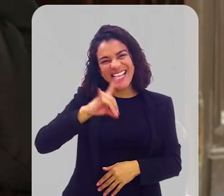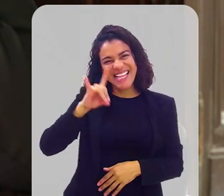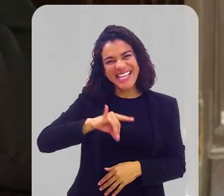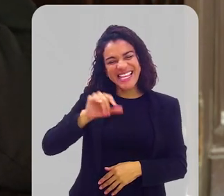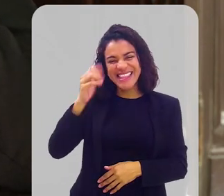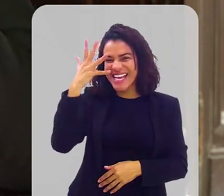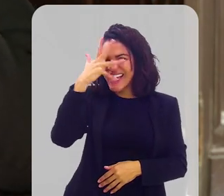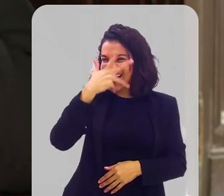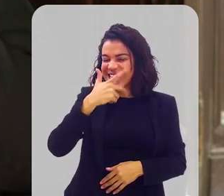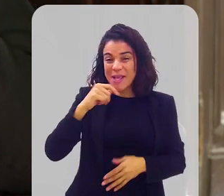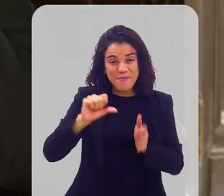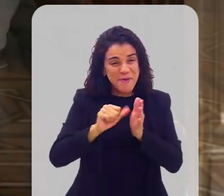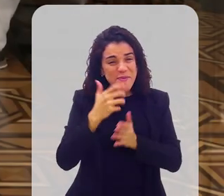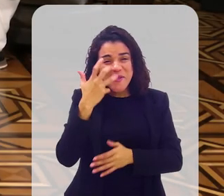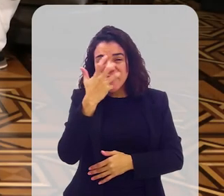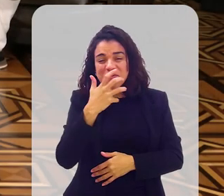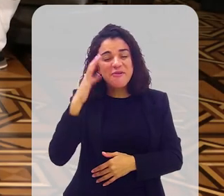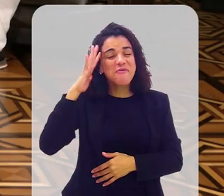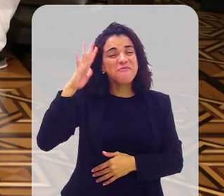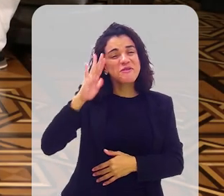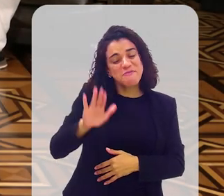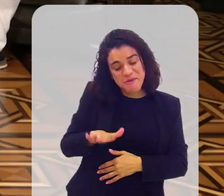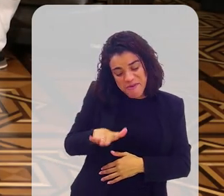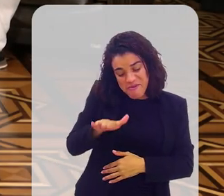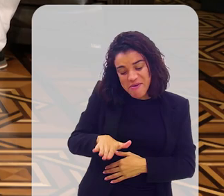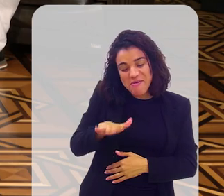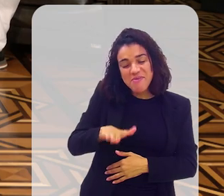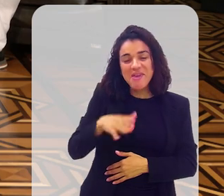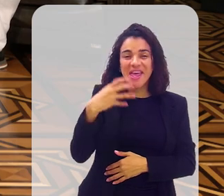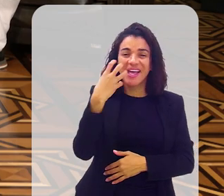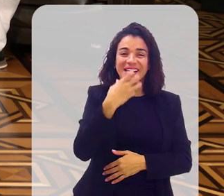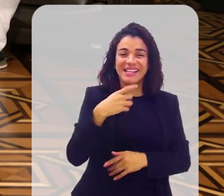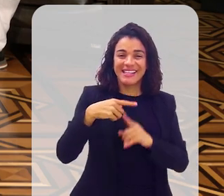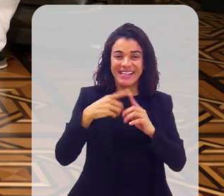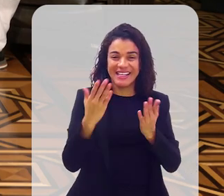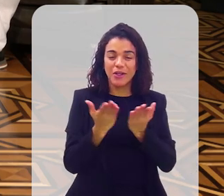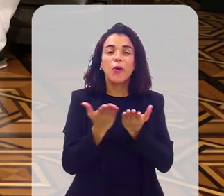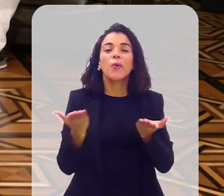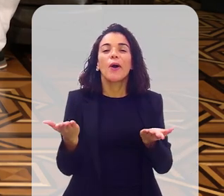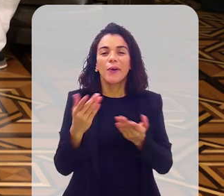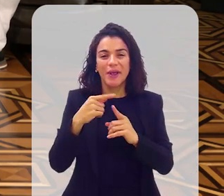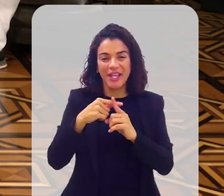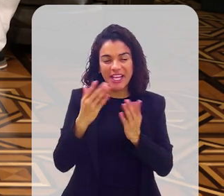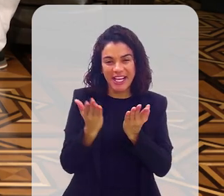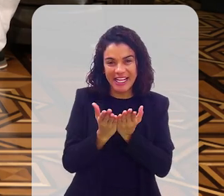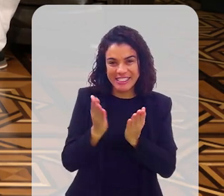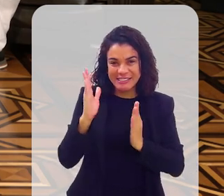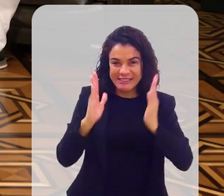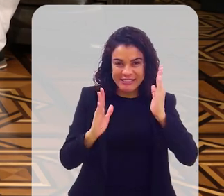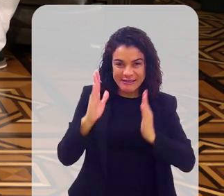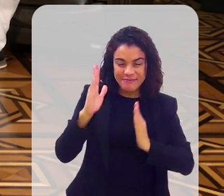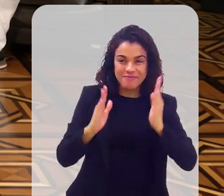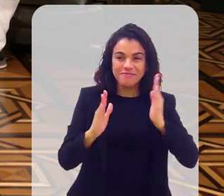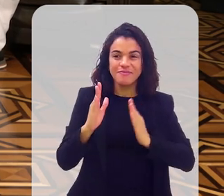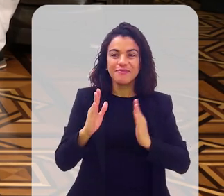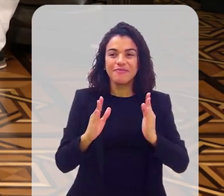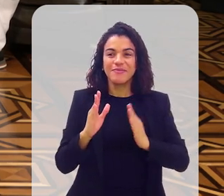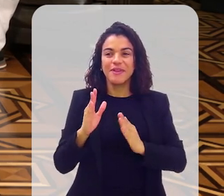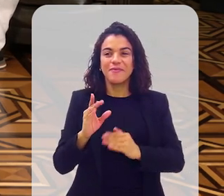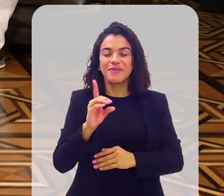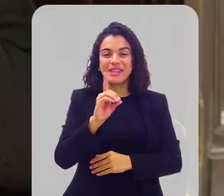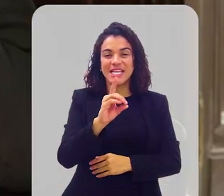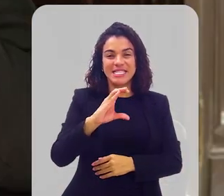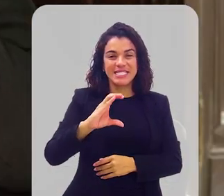coisa linda. Canção. Primeira musiquinha. Eu imagino você mil dias cantando isso na igreja. Qual foi a igreja que você estava nessa época? Eu era